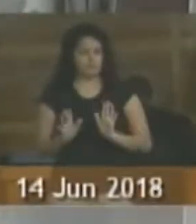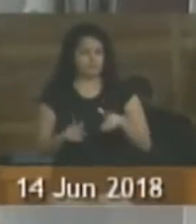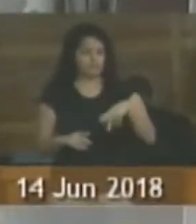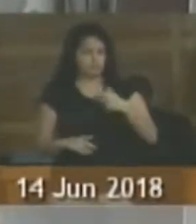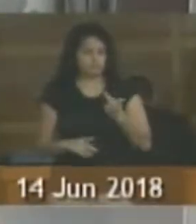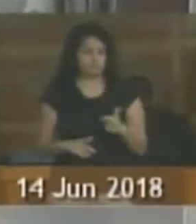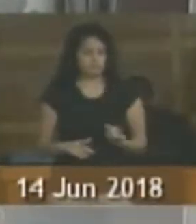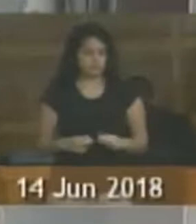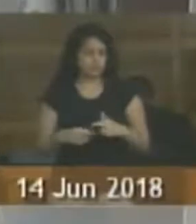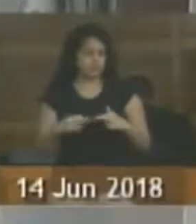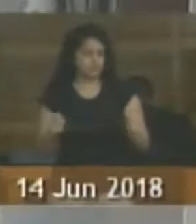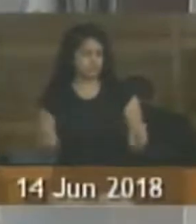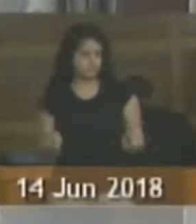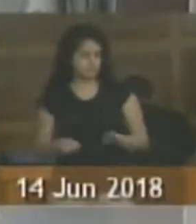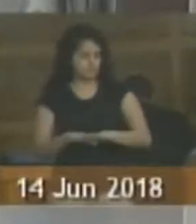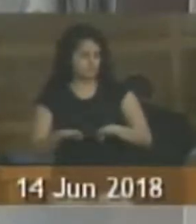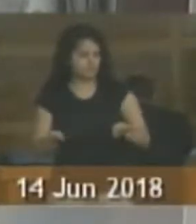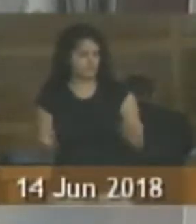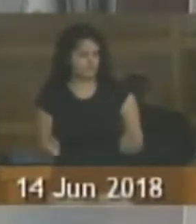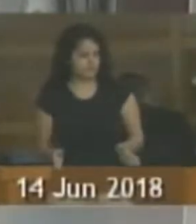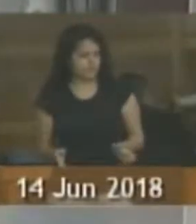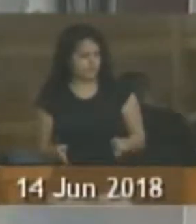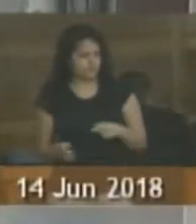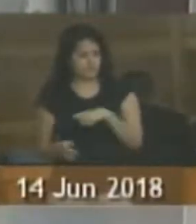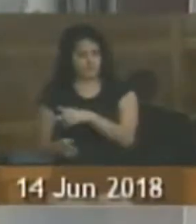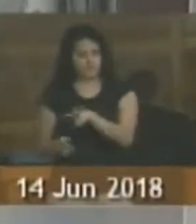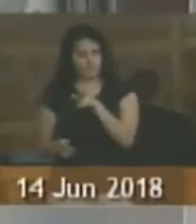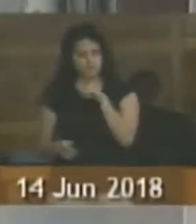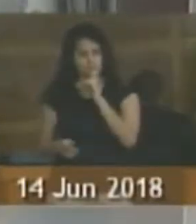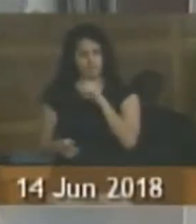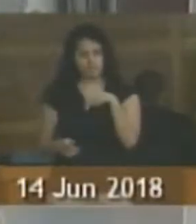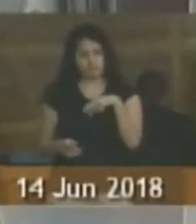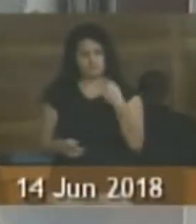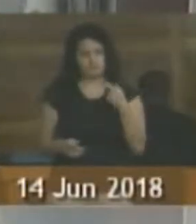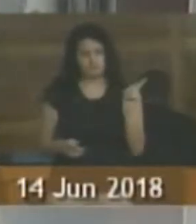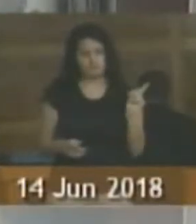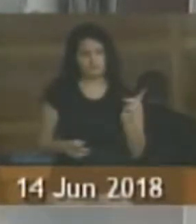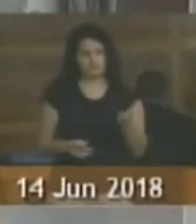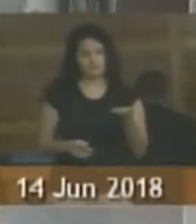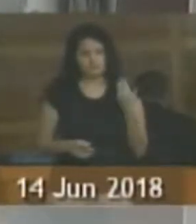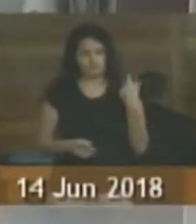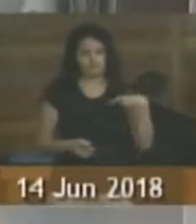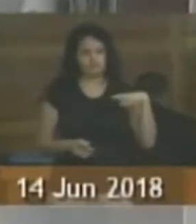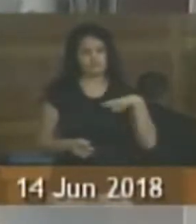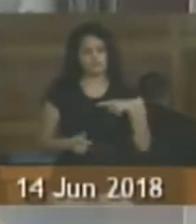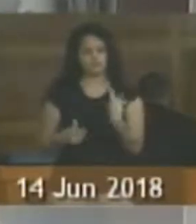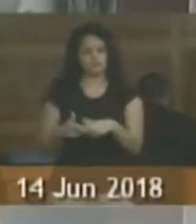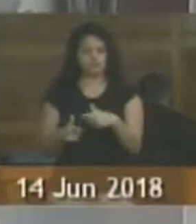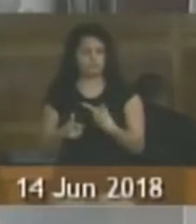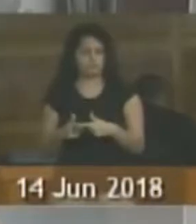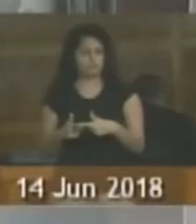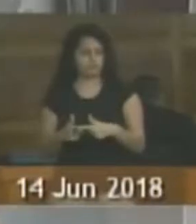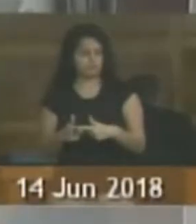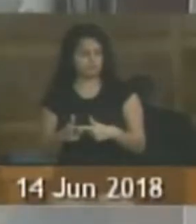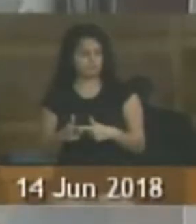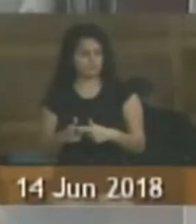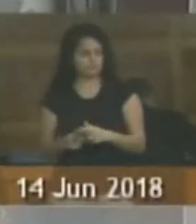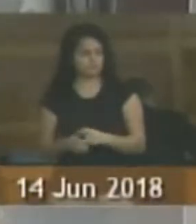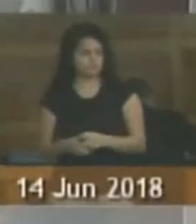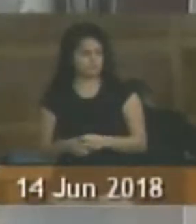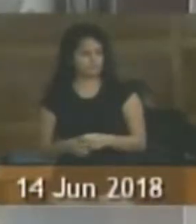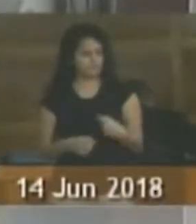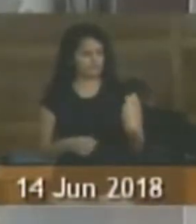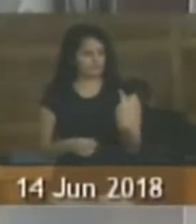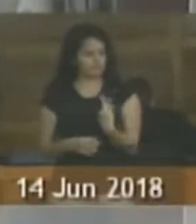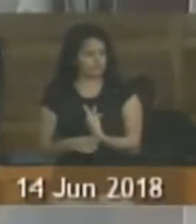mandou a resposta essa semana, antes de acontecer aquele ato de vandalismo cruel e covarde, e que